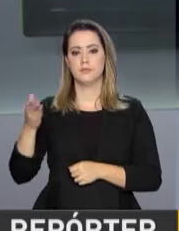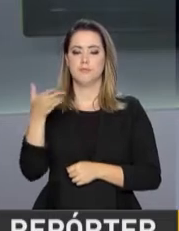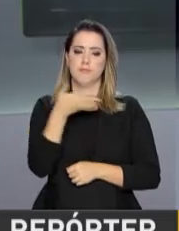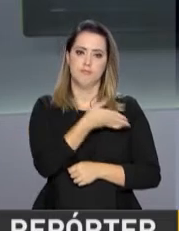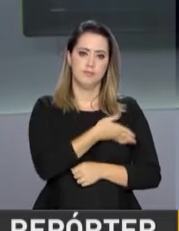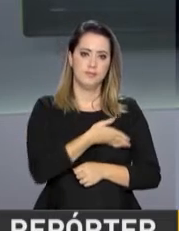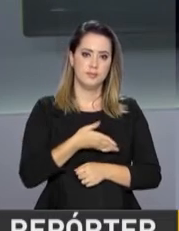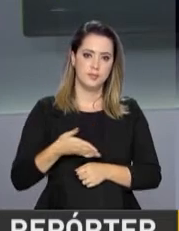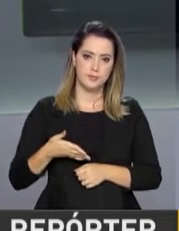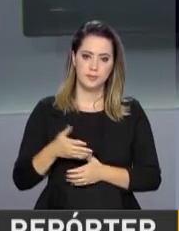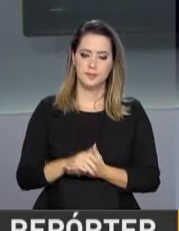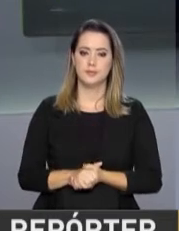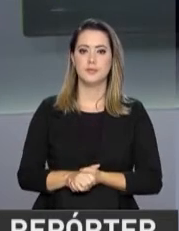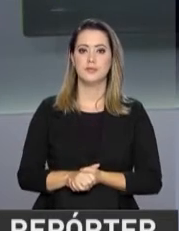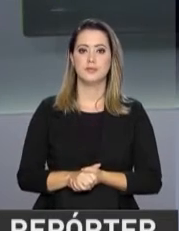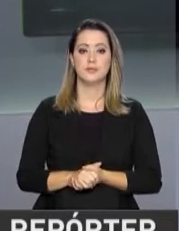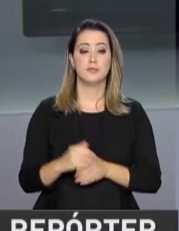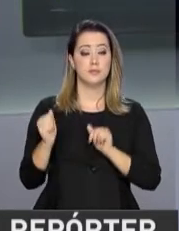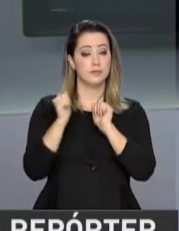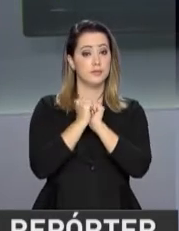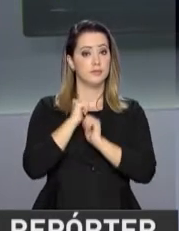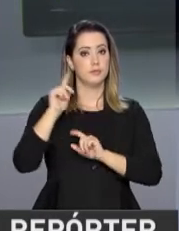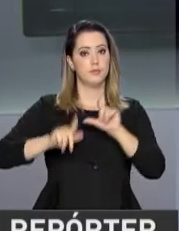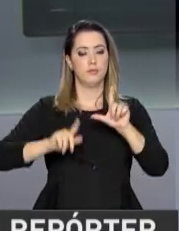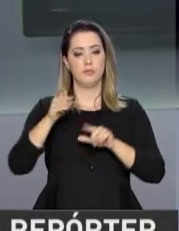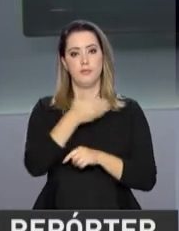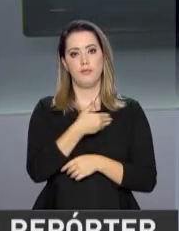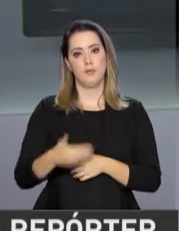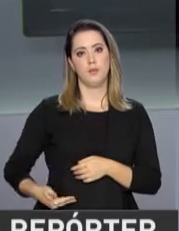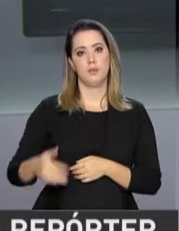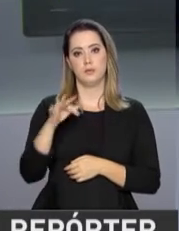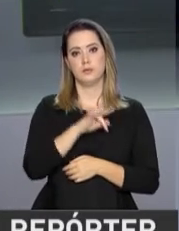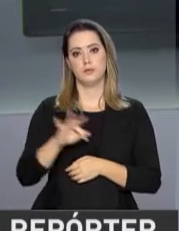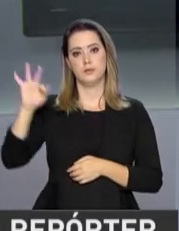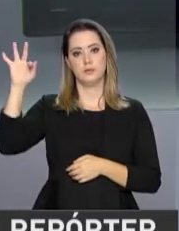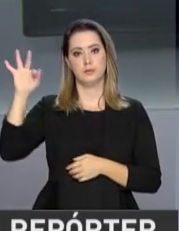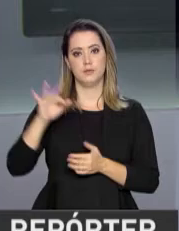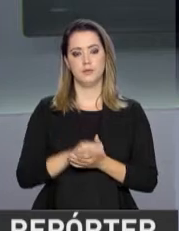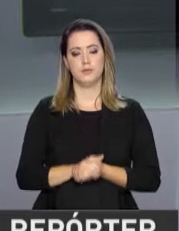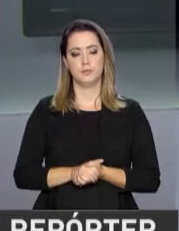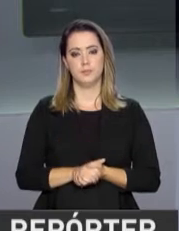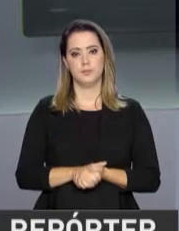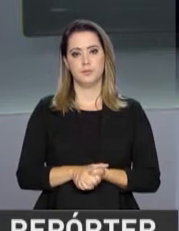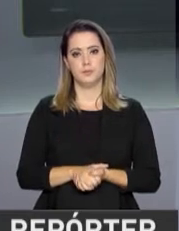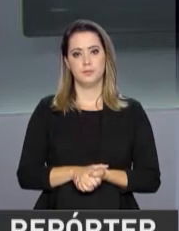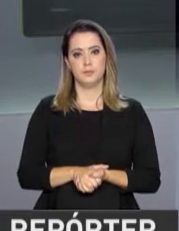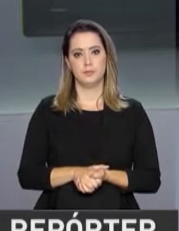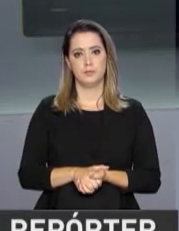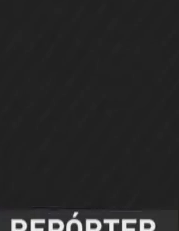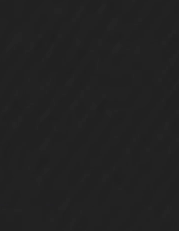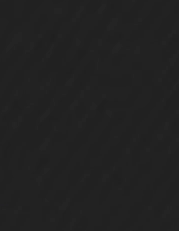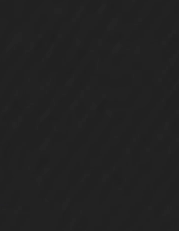na página da nbr na internet continue com a gente nbr a tv do governo federal